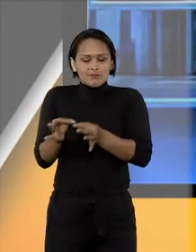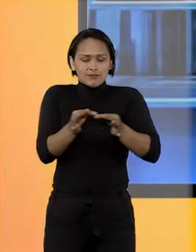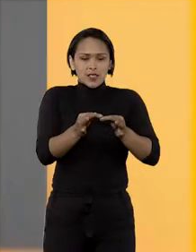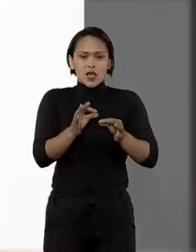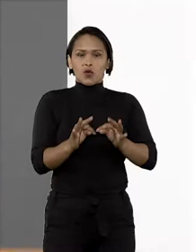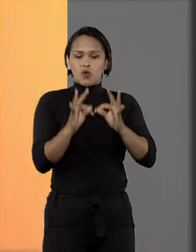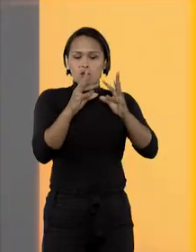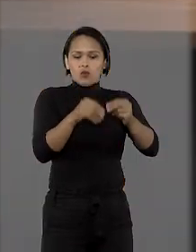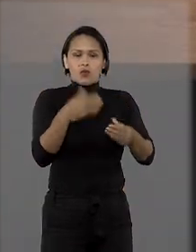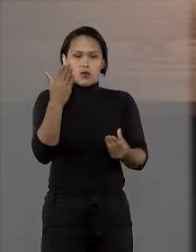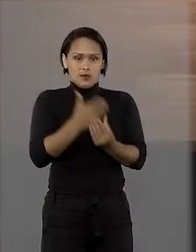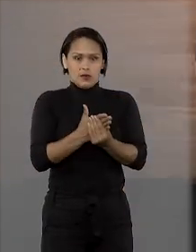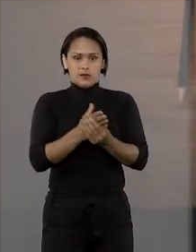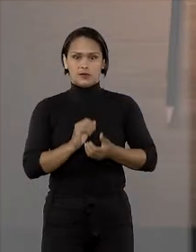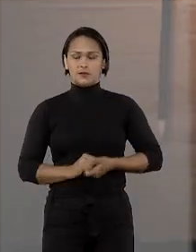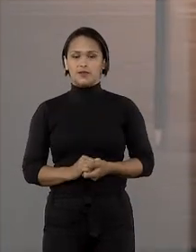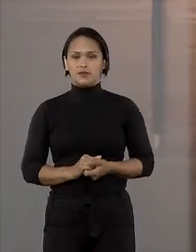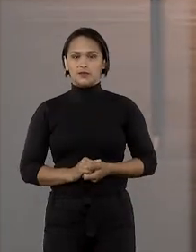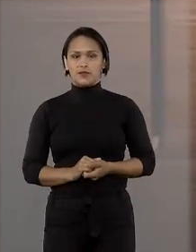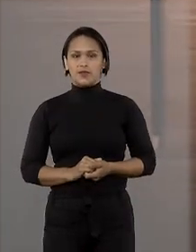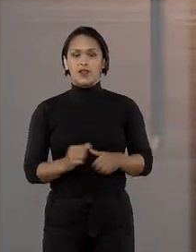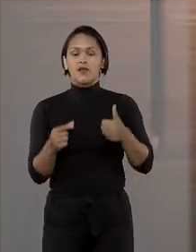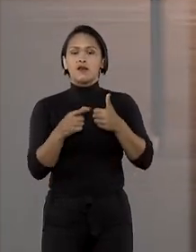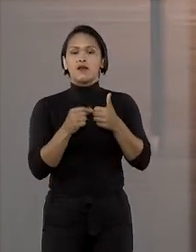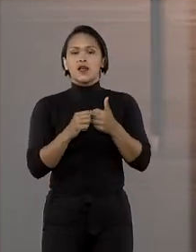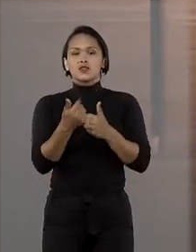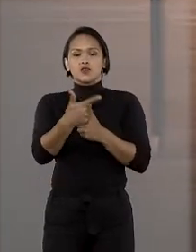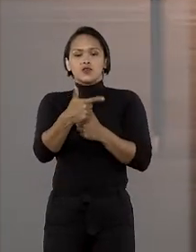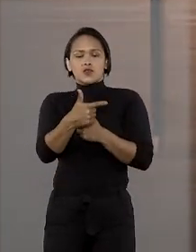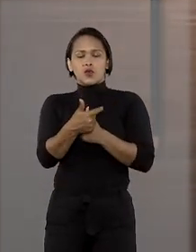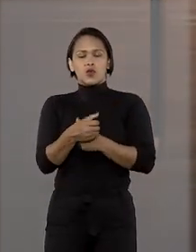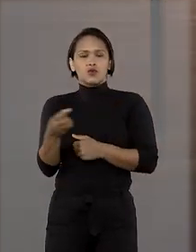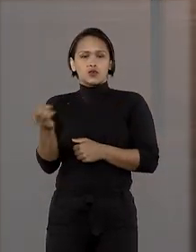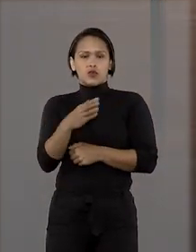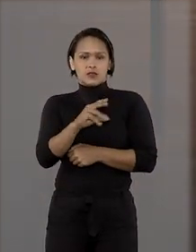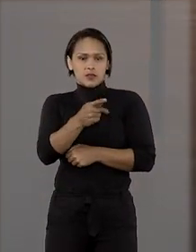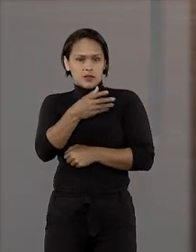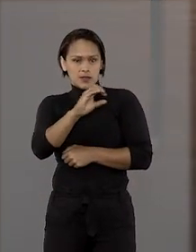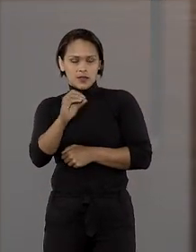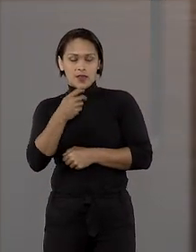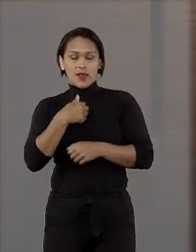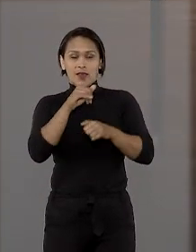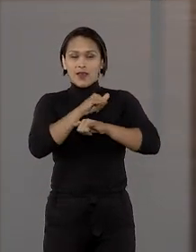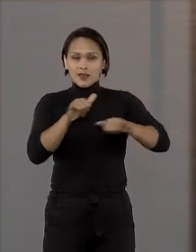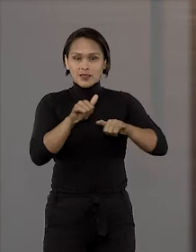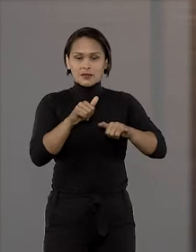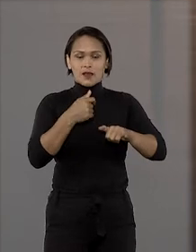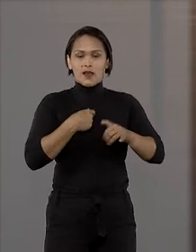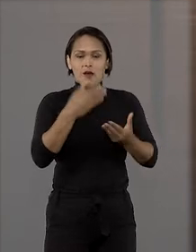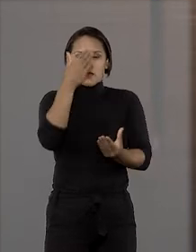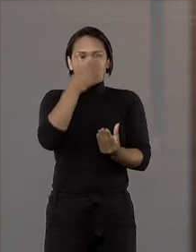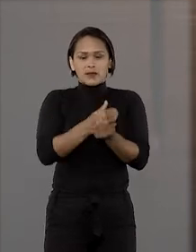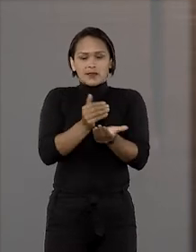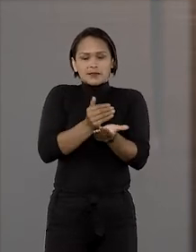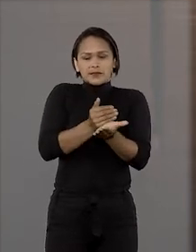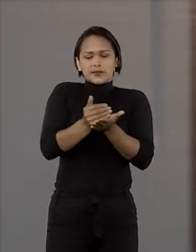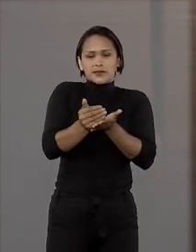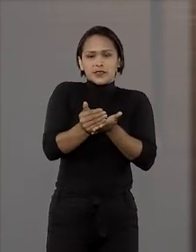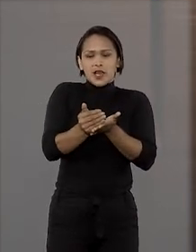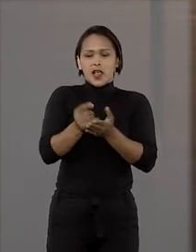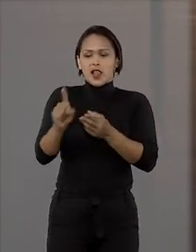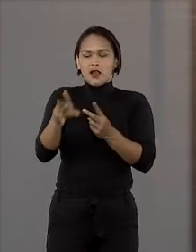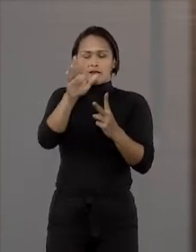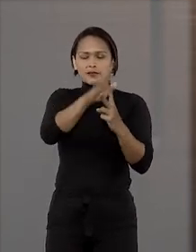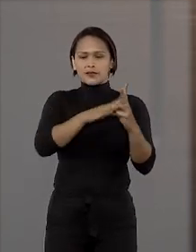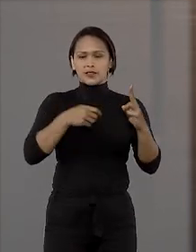caso concreto. O artigo 2º do novo CPC expressa que o processo começa por iniciativa